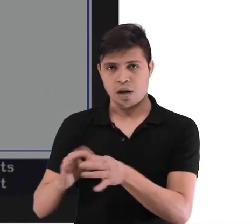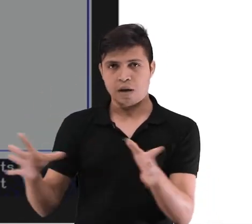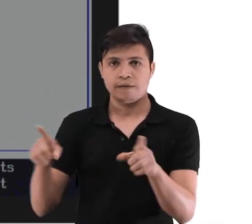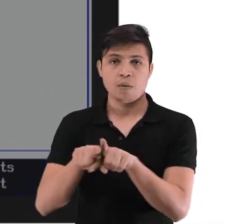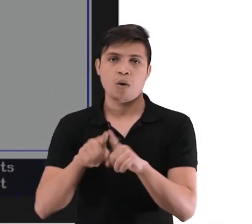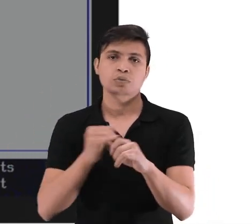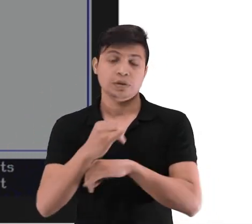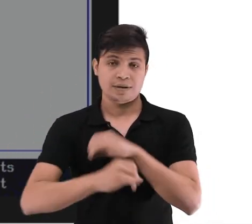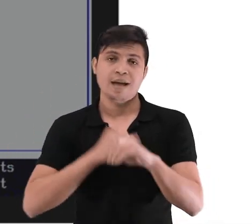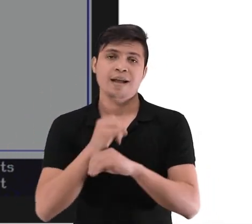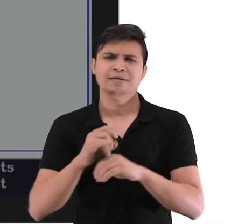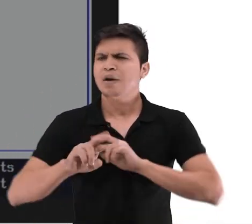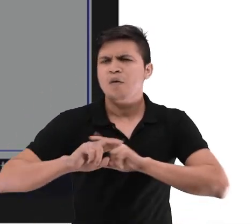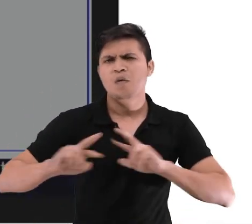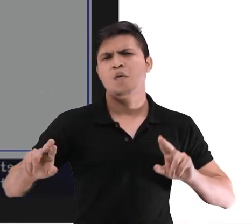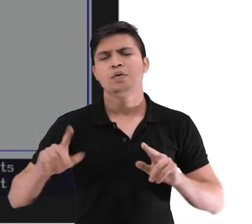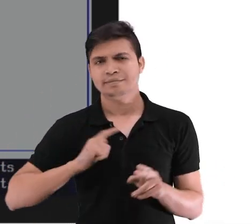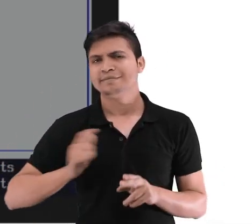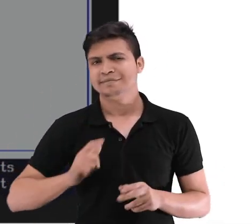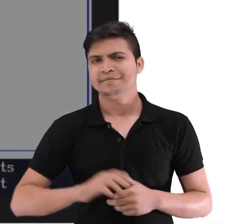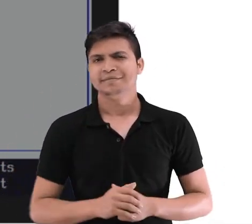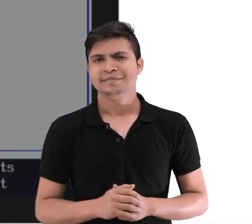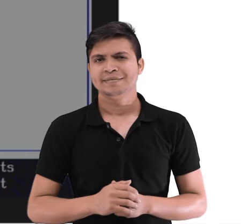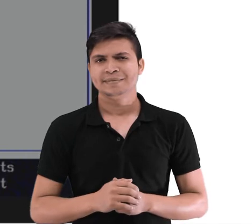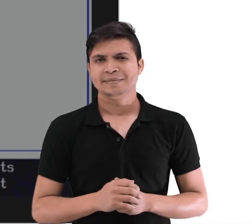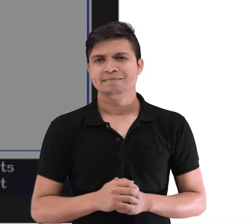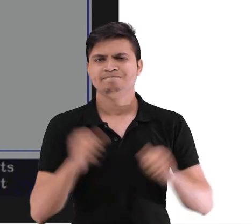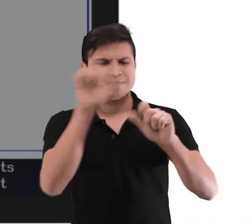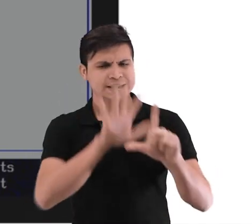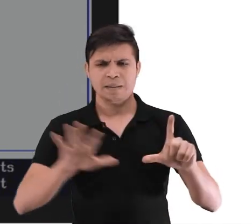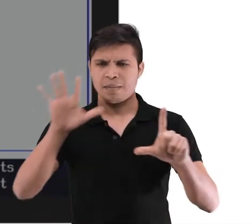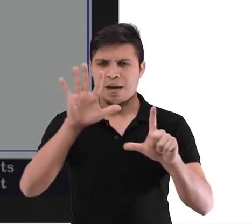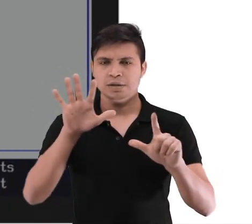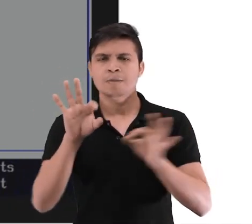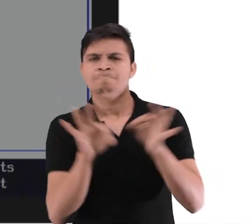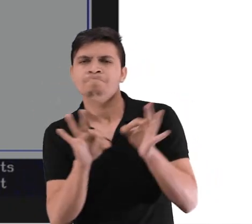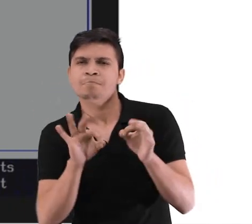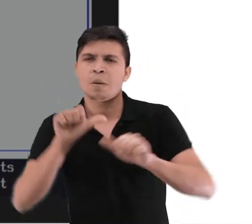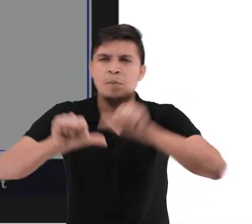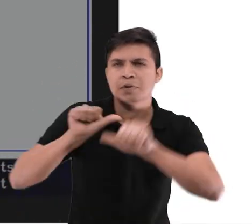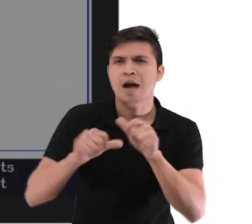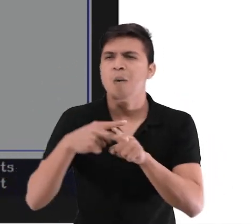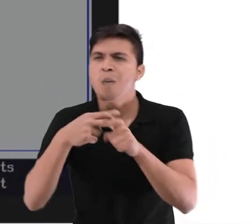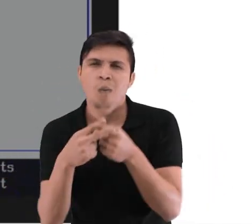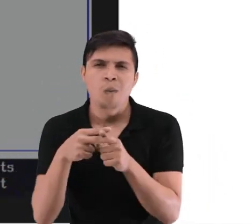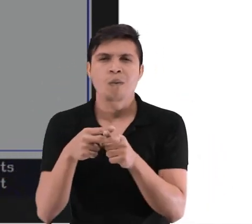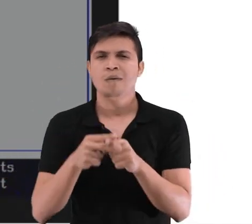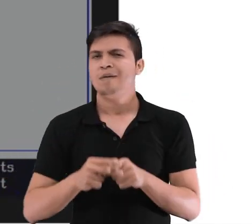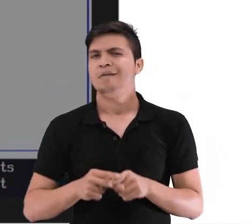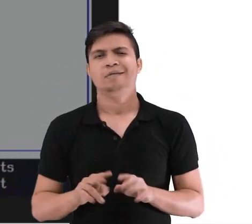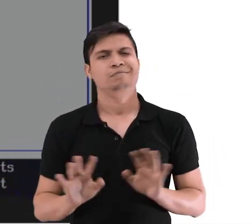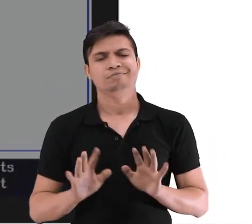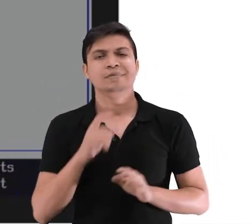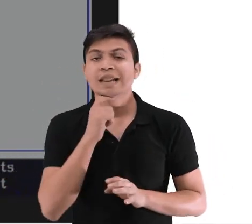Ethernet, entre outros, certo? Essa parte não é editável, a gente não consegue mudar, tá certo?